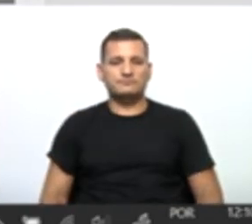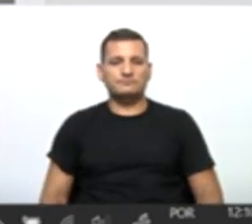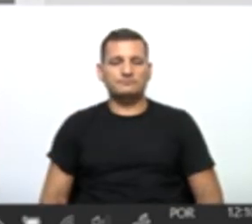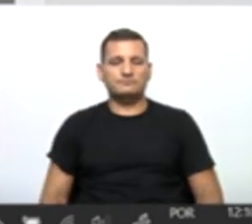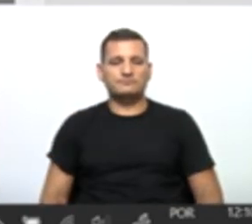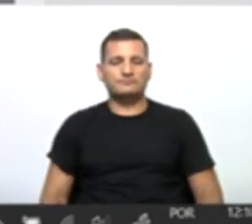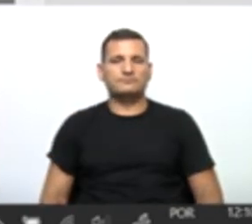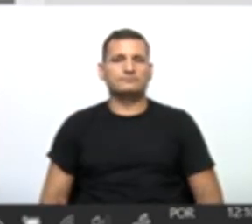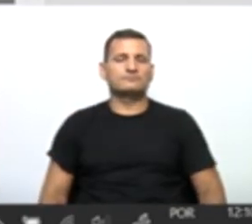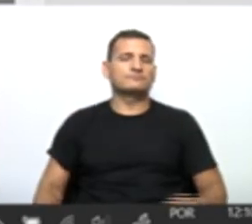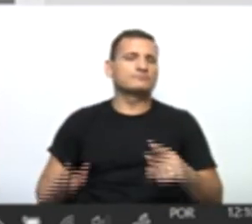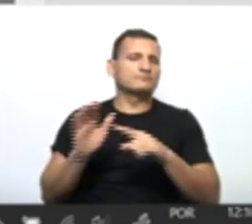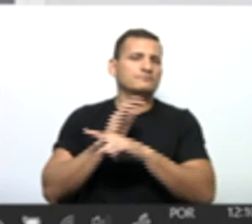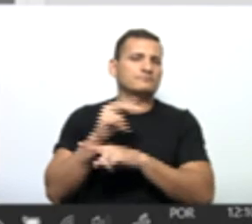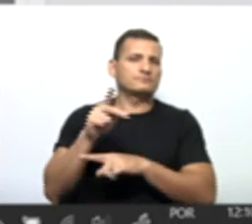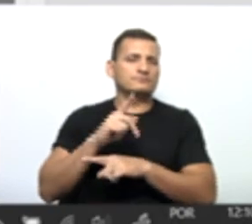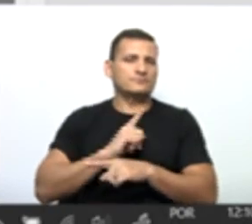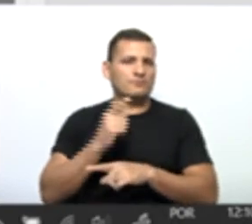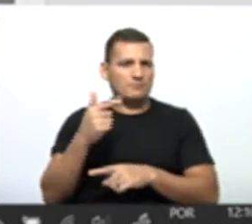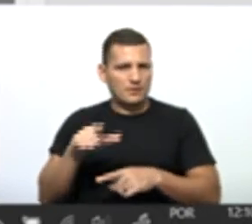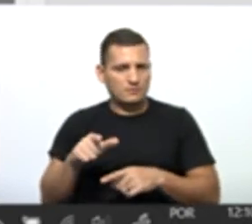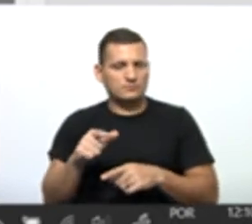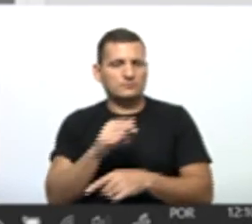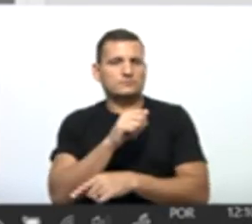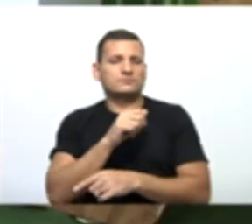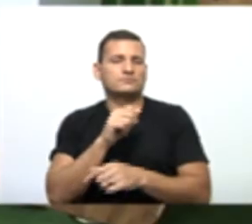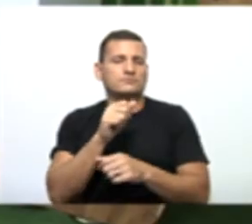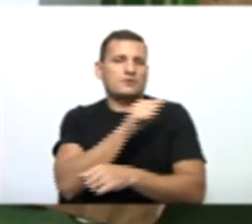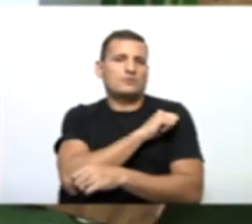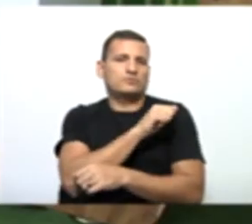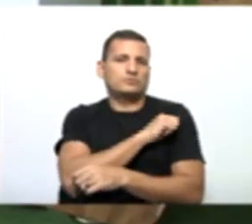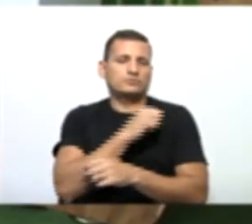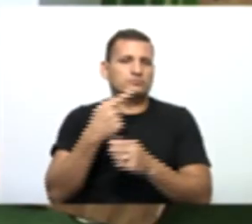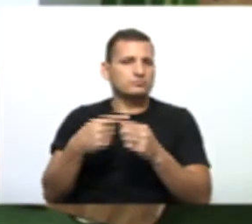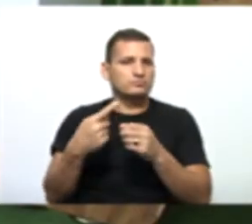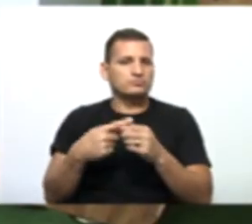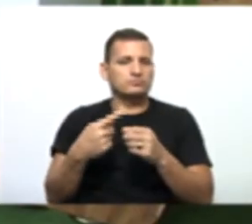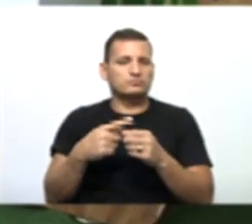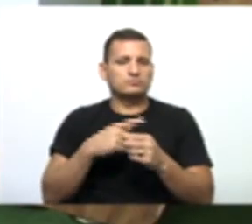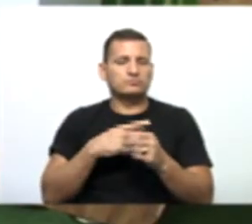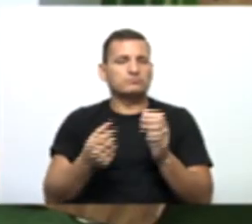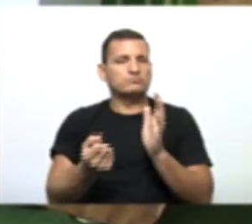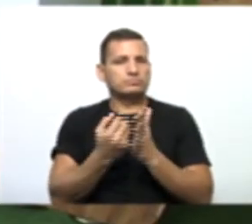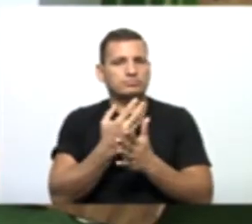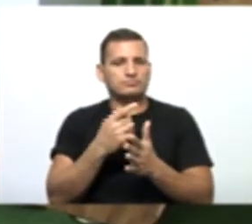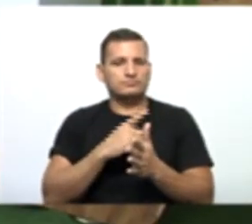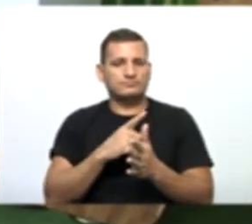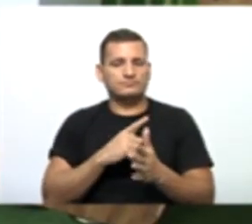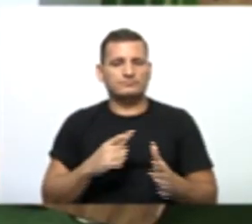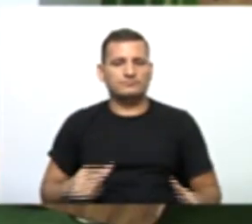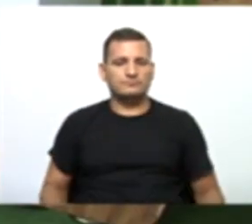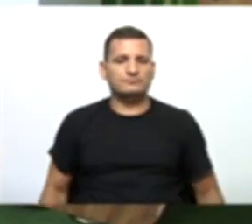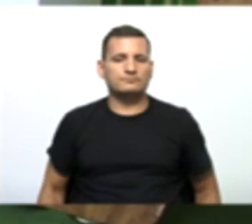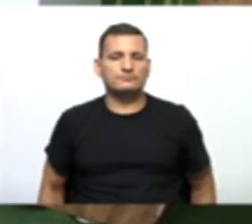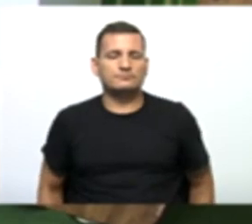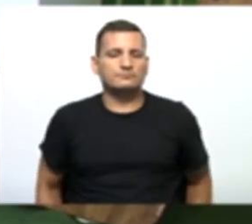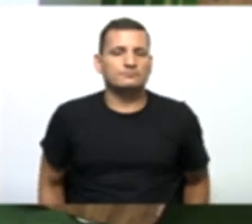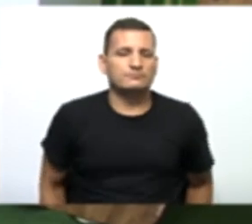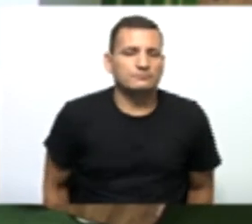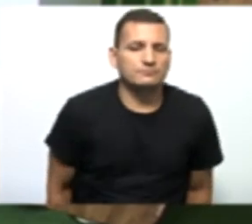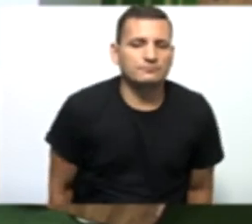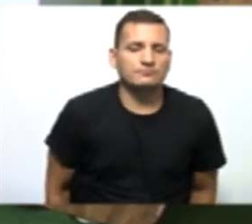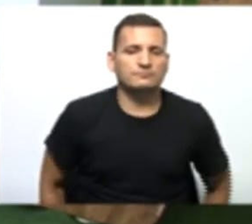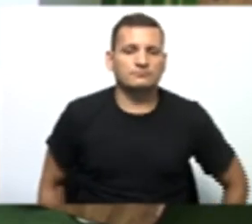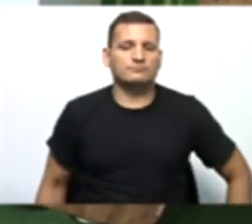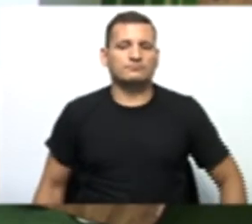E aí, Simar, teve alguma outra participação, contribuição de algum polo? Tem. Eu mandei no seu e-mail, que aqui